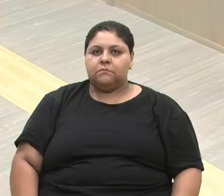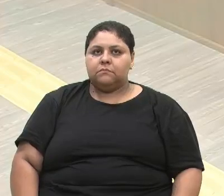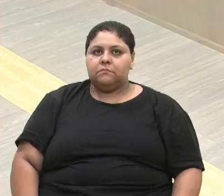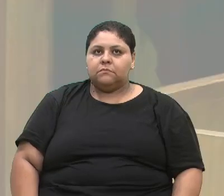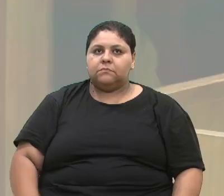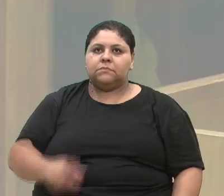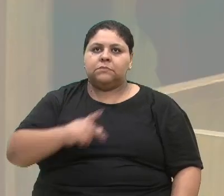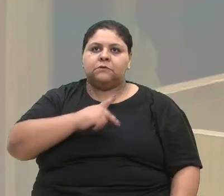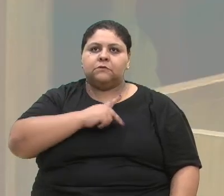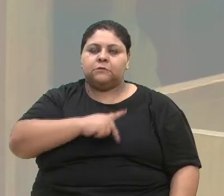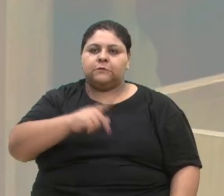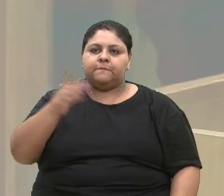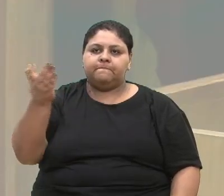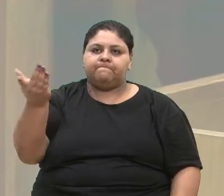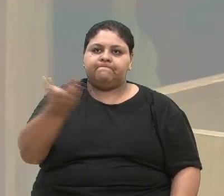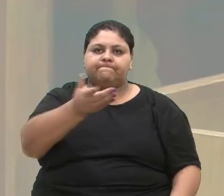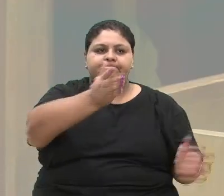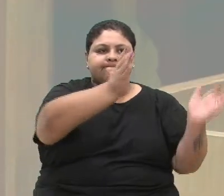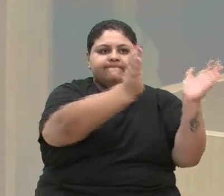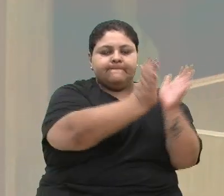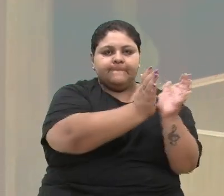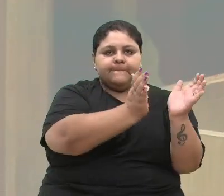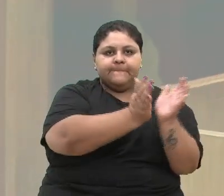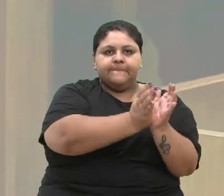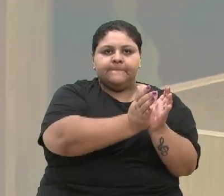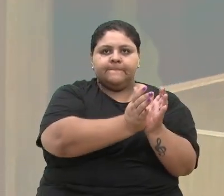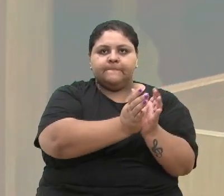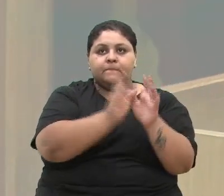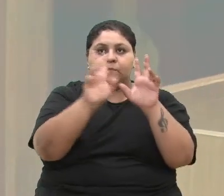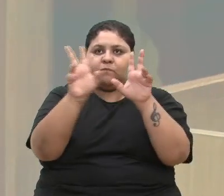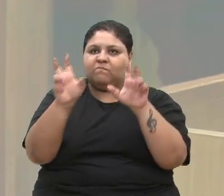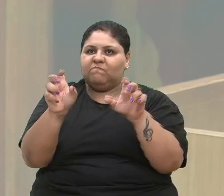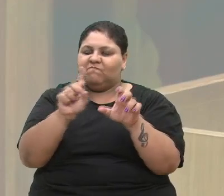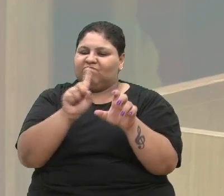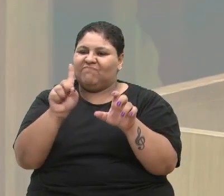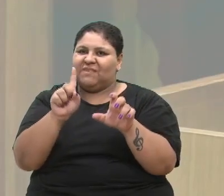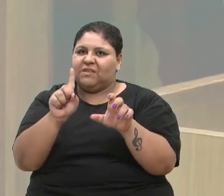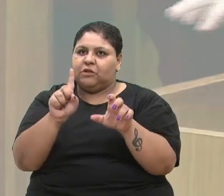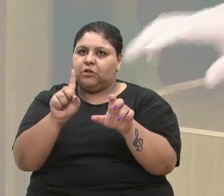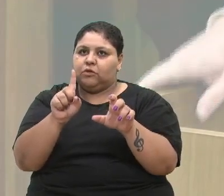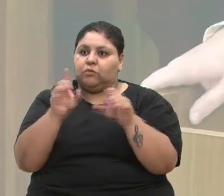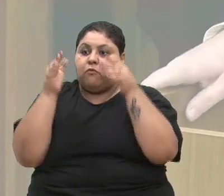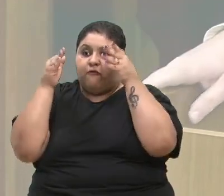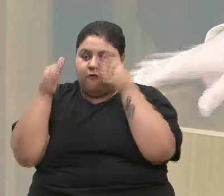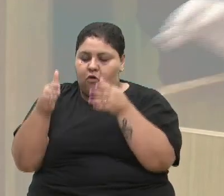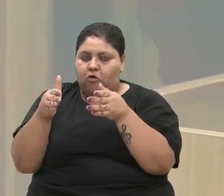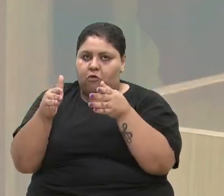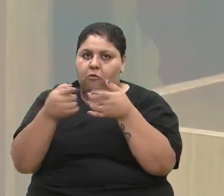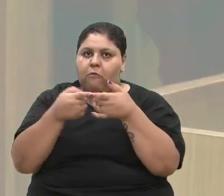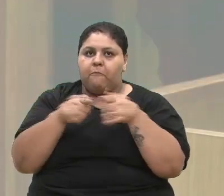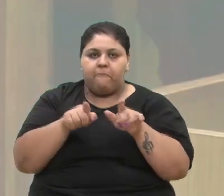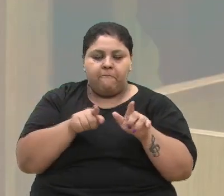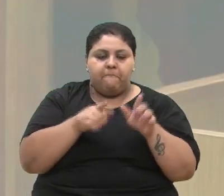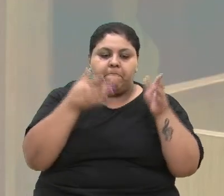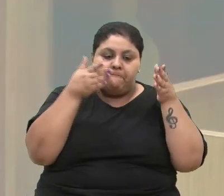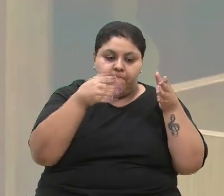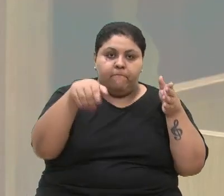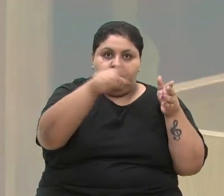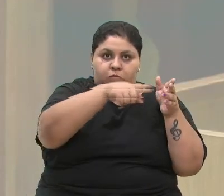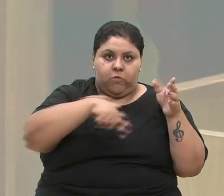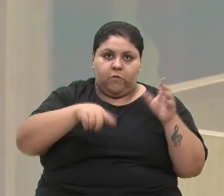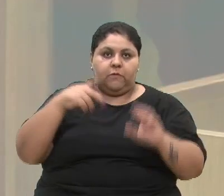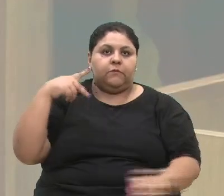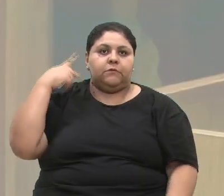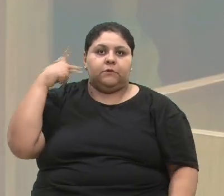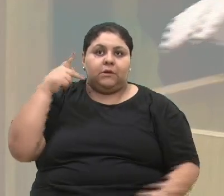Senhora presidente, caros colegas, o assunto não é muito a minha especialidade, mas a especialidade nossa, dos vereadores, é